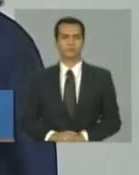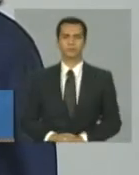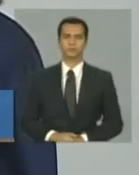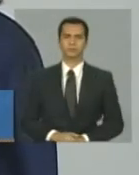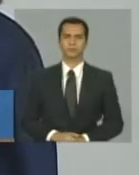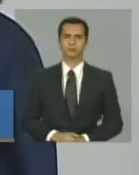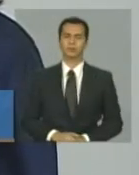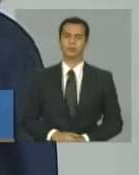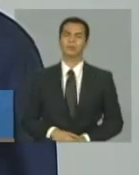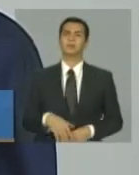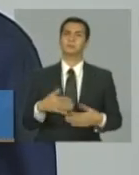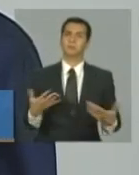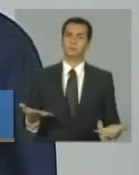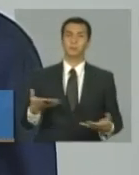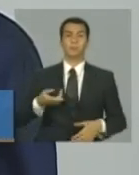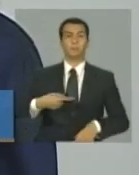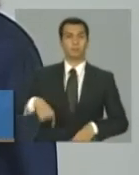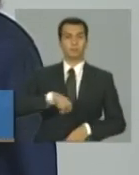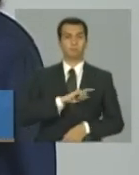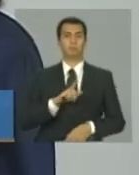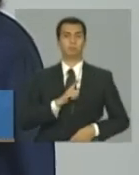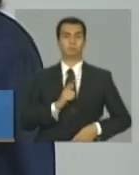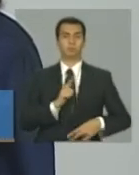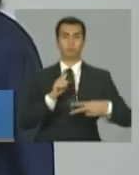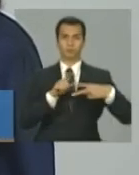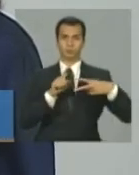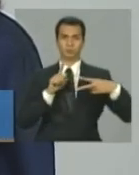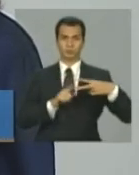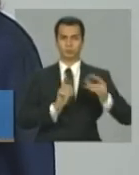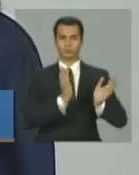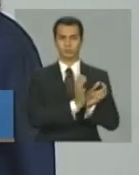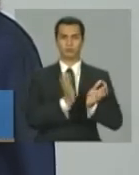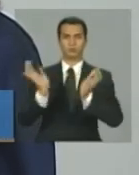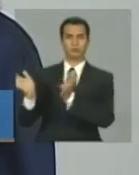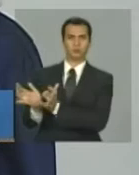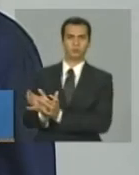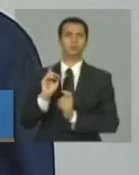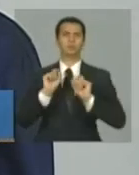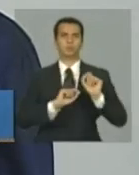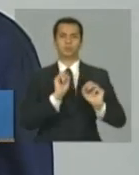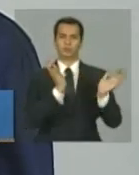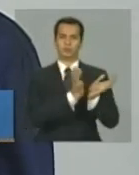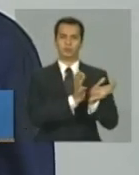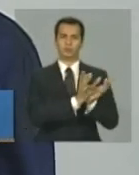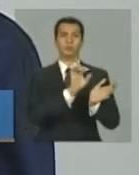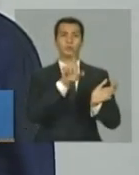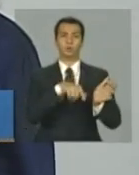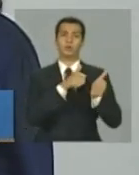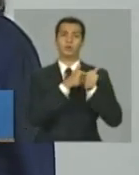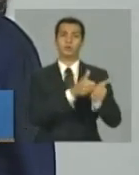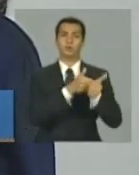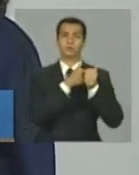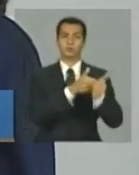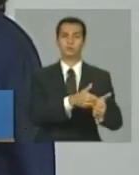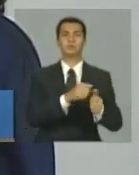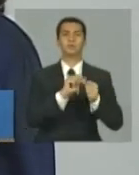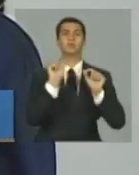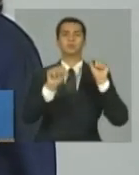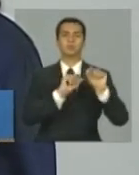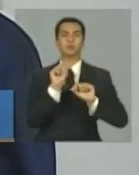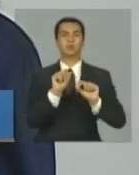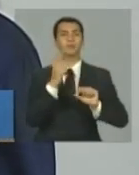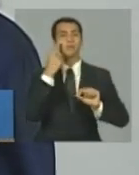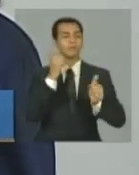Coordenação Geral é composta por duas coordenações uma coordenação de acompanhamento Como o próprio nome diz faz o acompanhamento